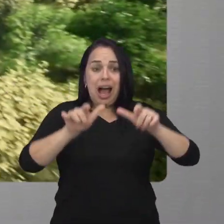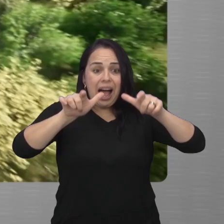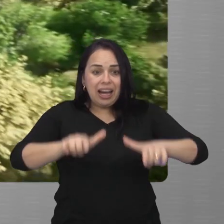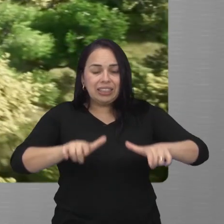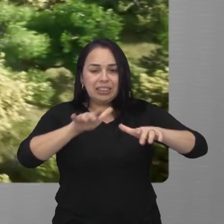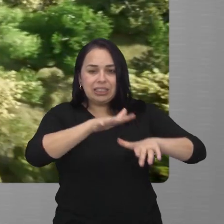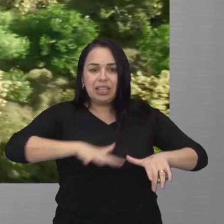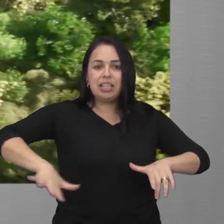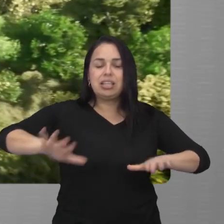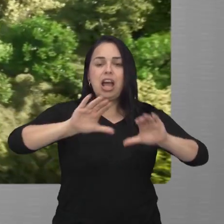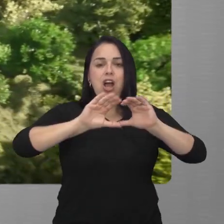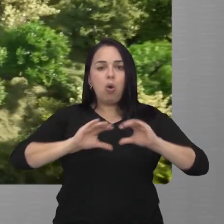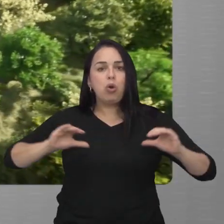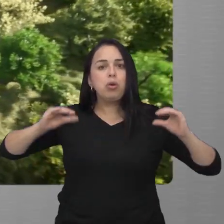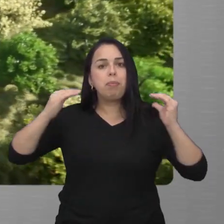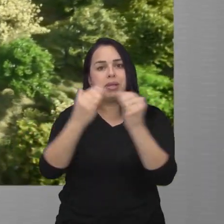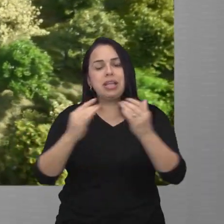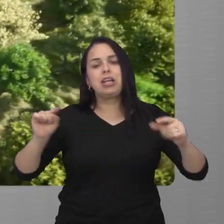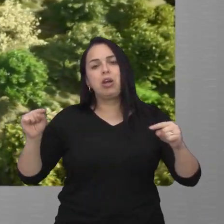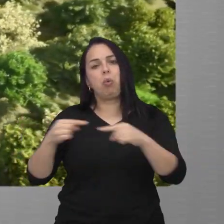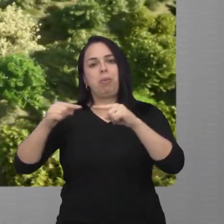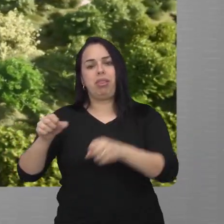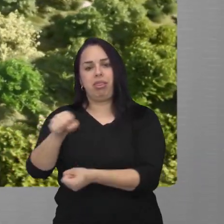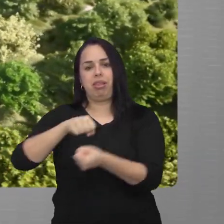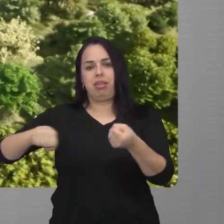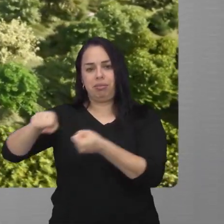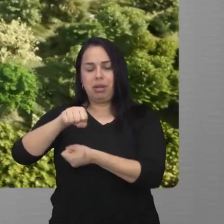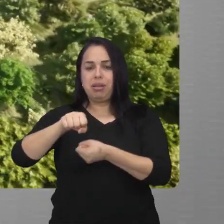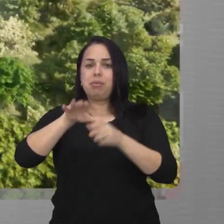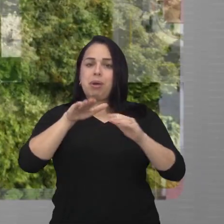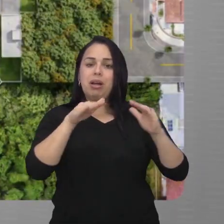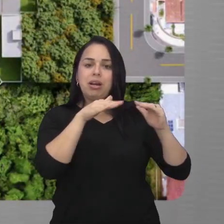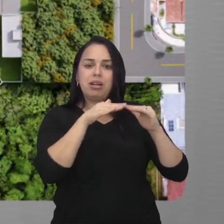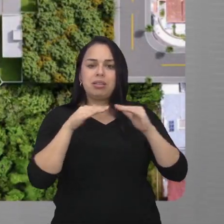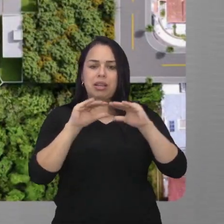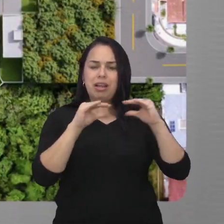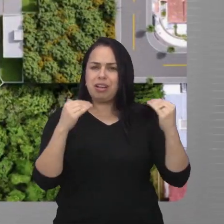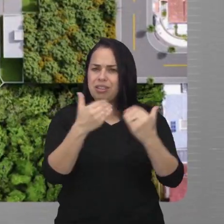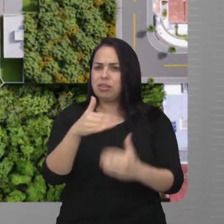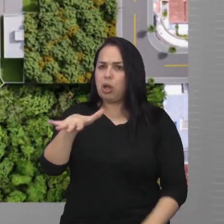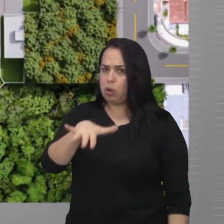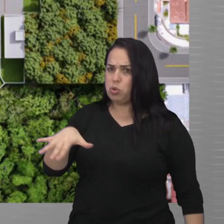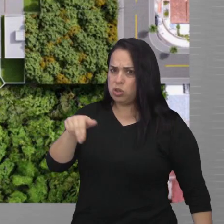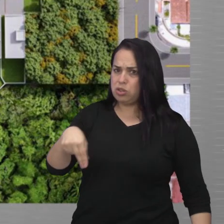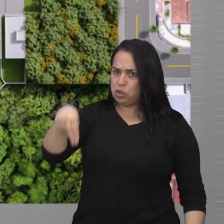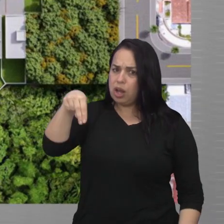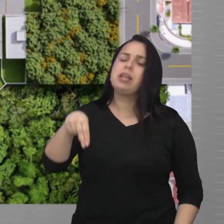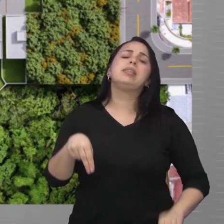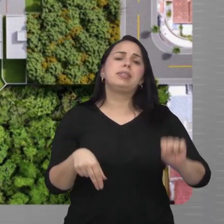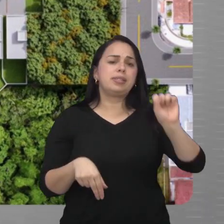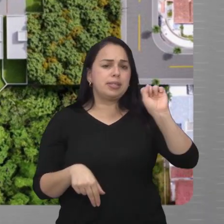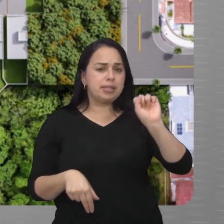destinado a condomínios sustentáveis residenciais de lotes, ou seja, são na condomínios... região norte? Região norte.